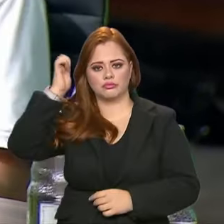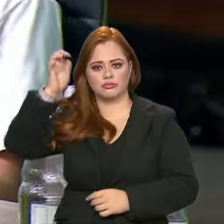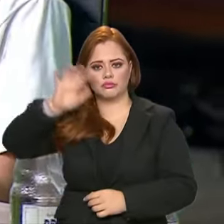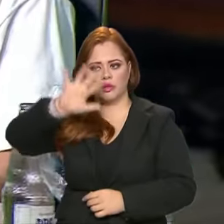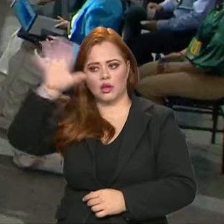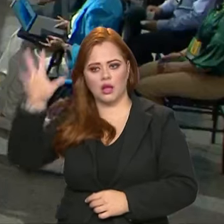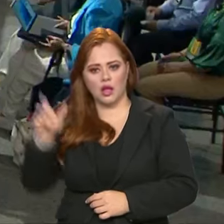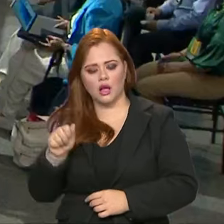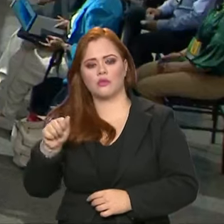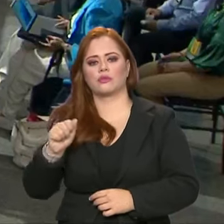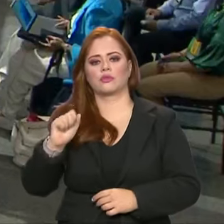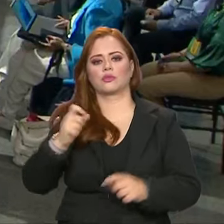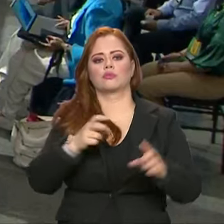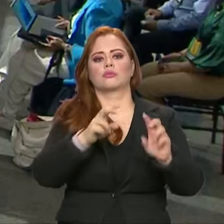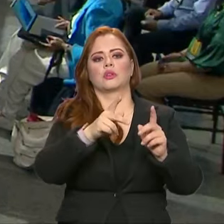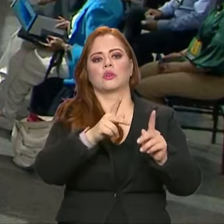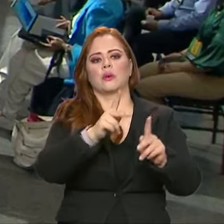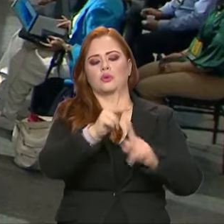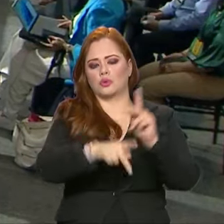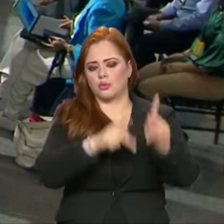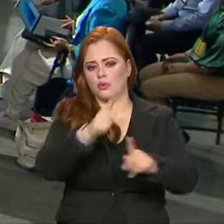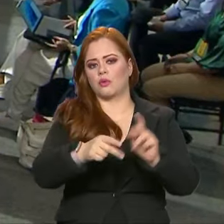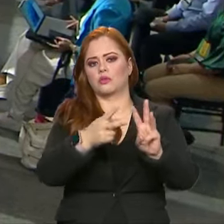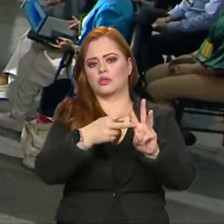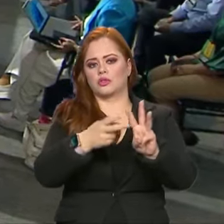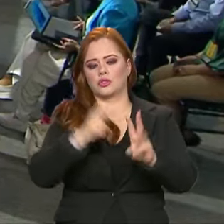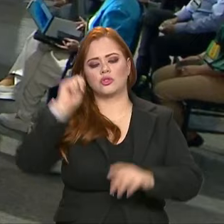e negra. Muito obrigado.